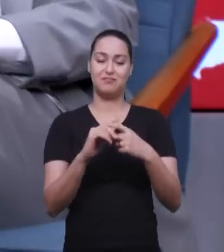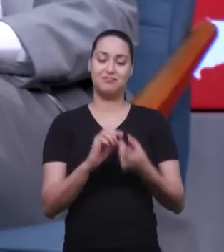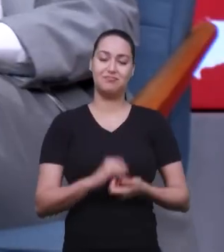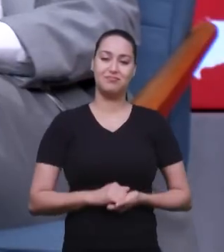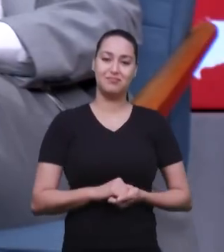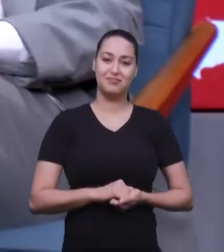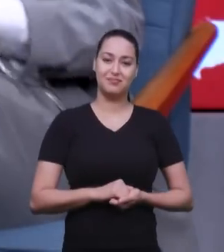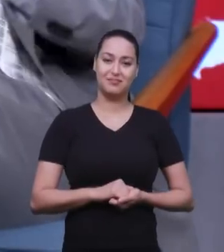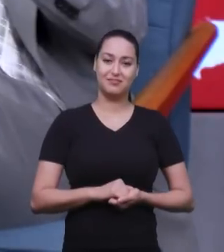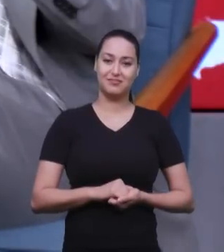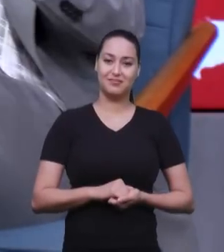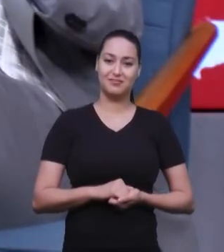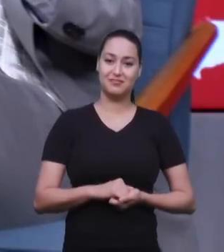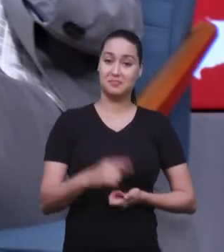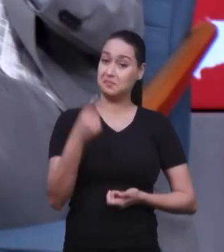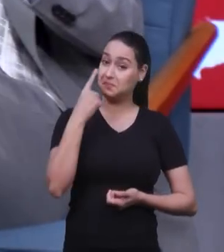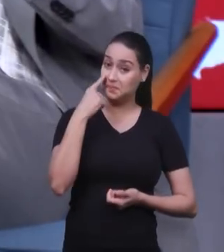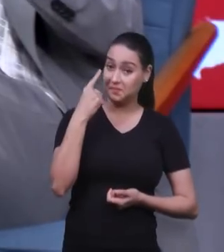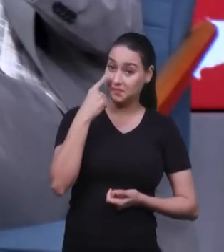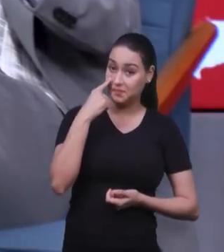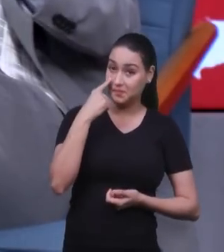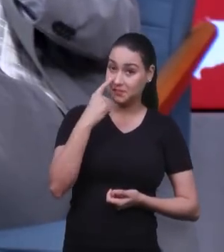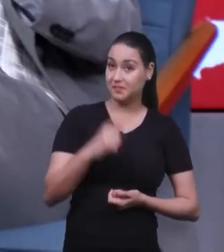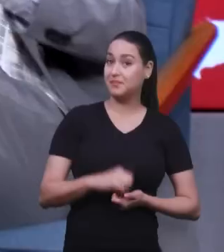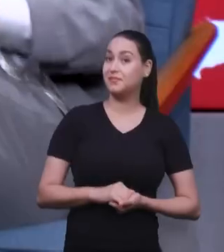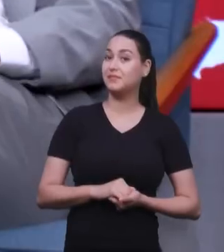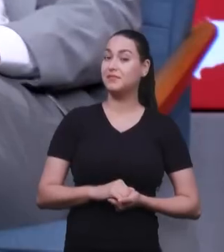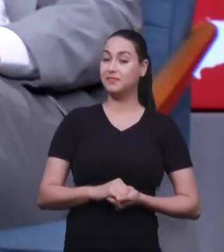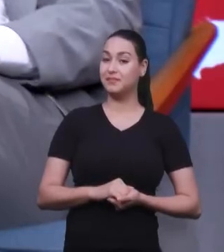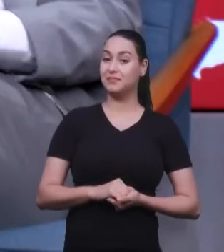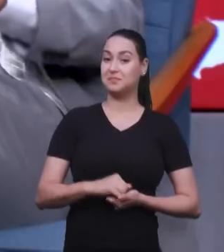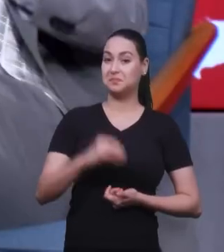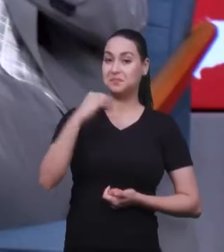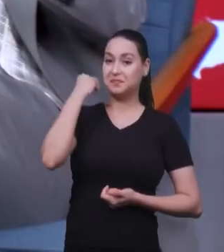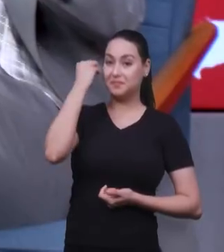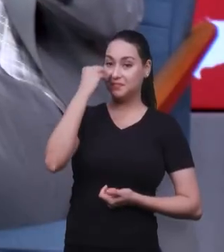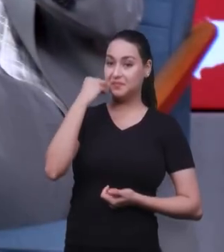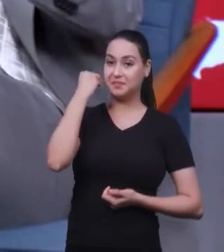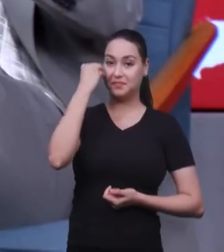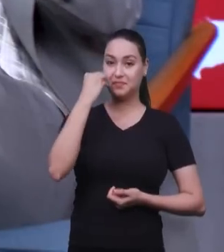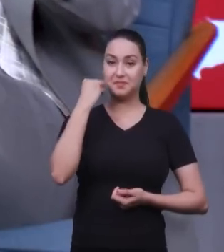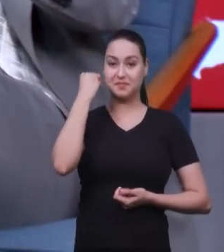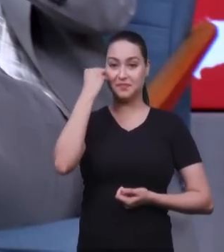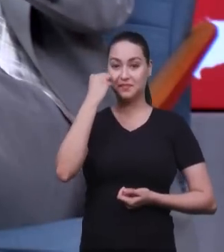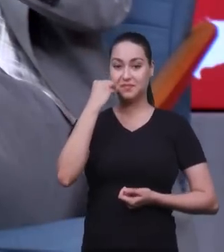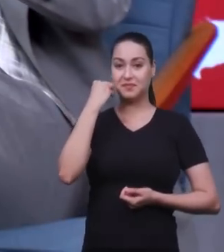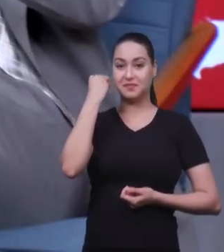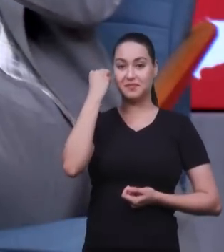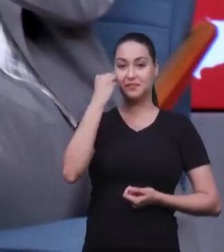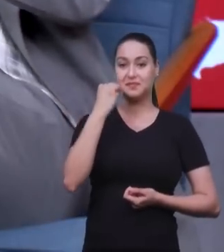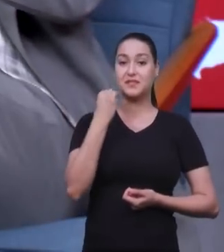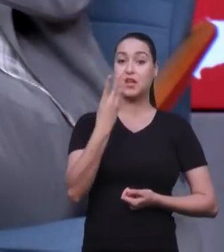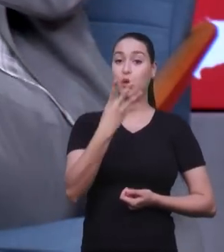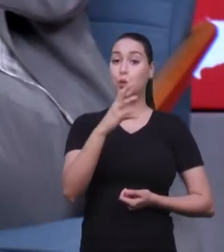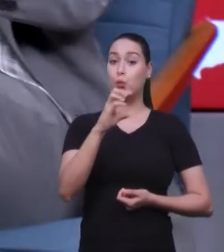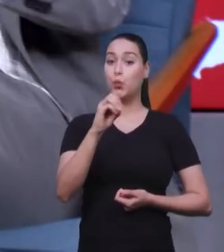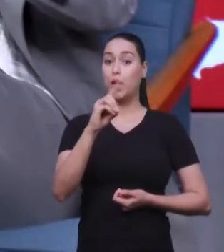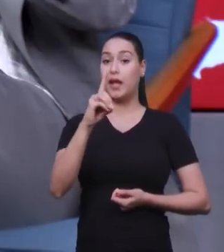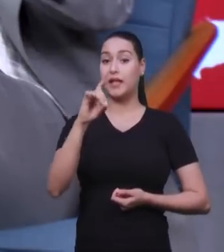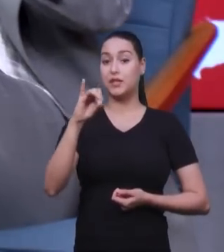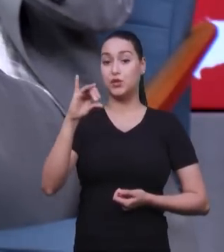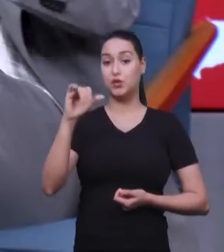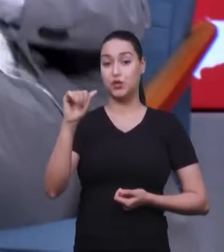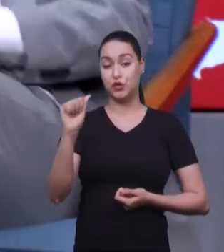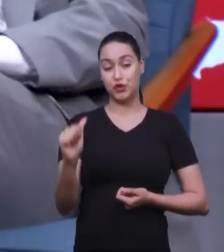doutrina da igreja. Então, vocês observaram que essa experiência colocada